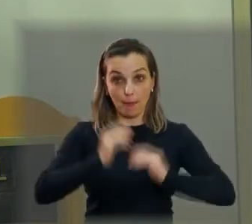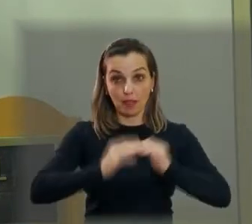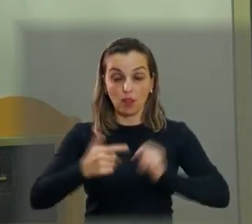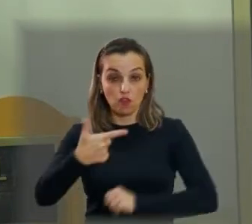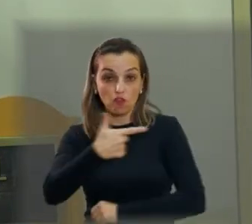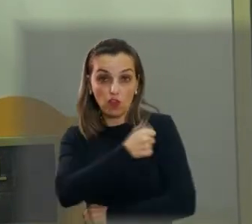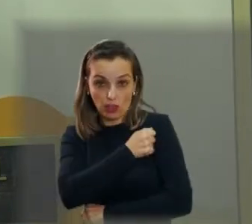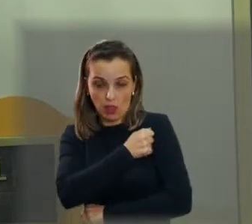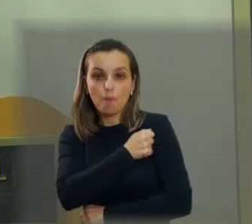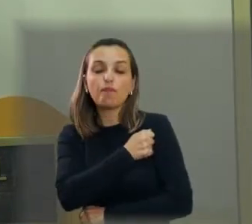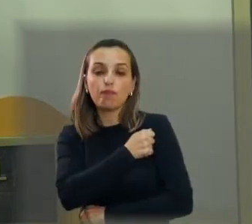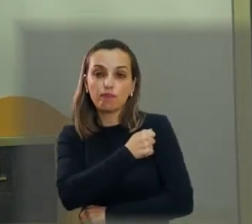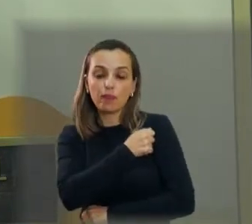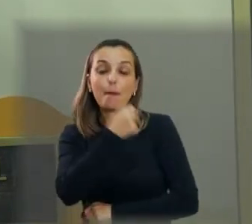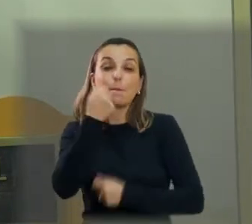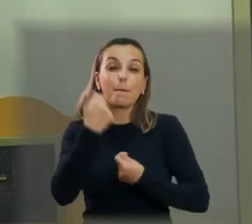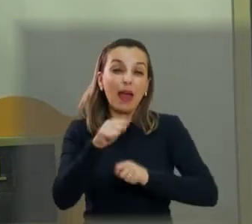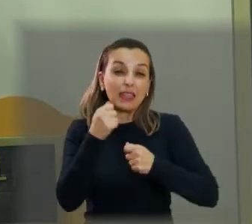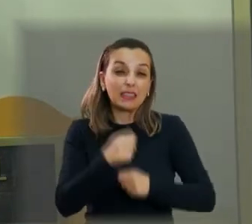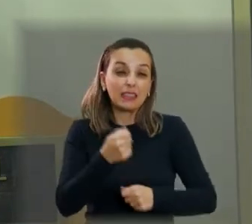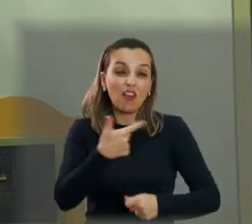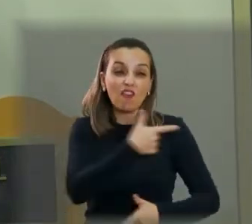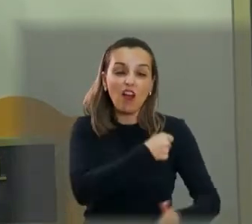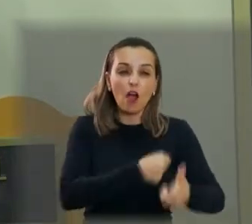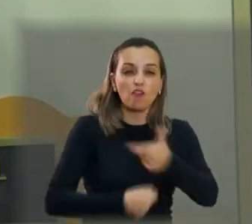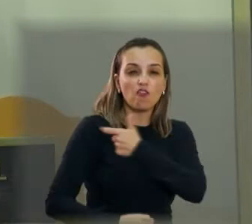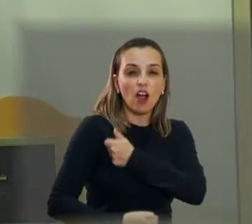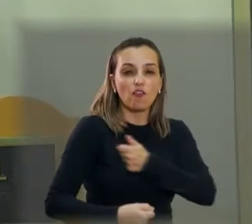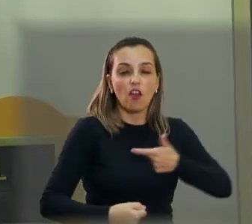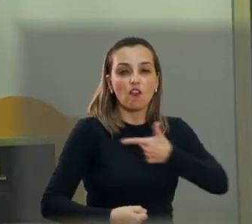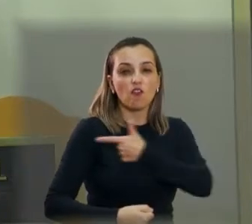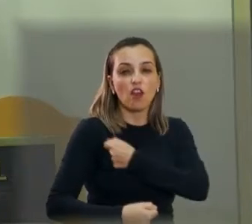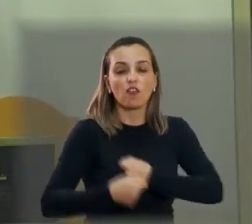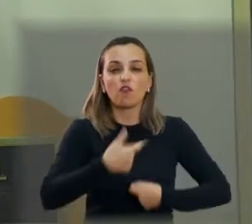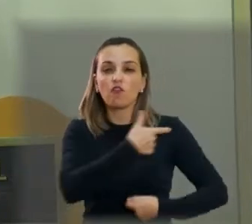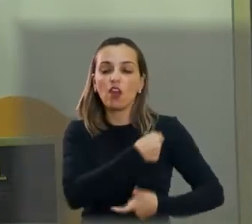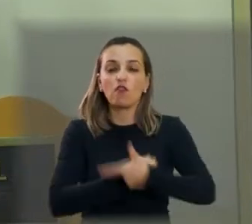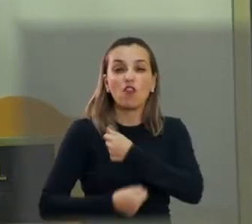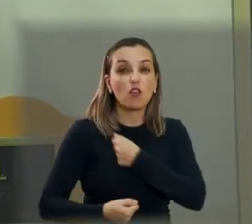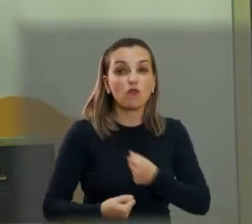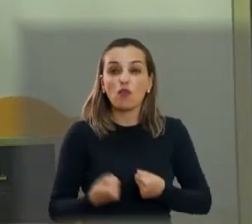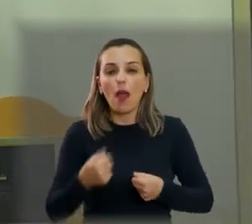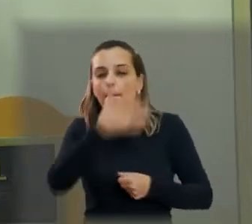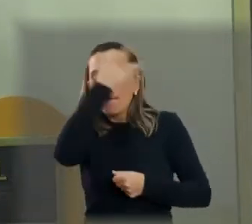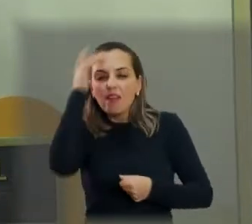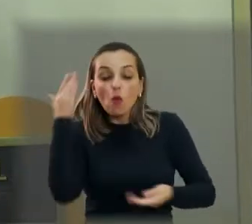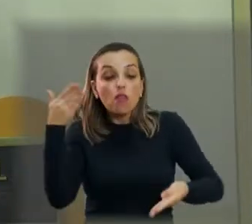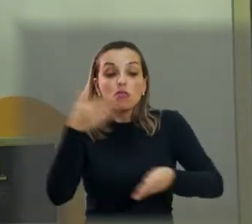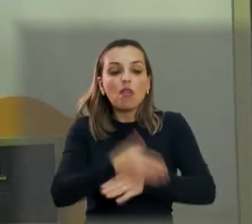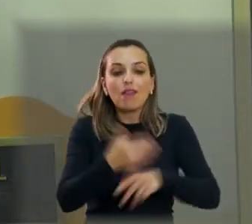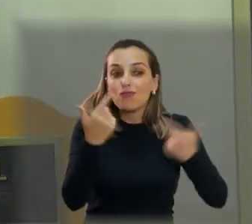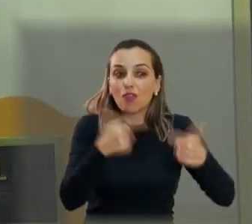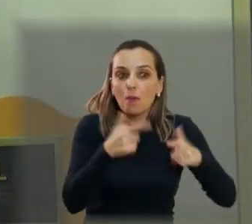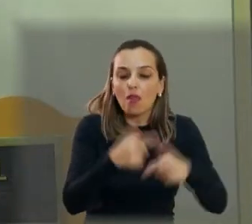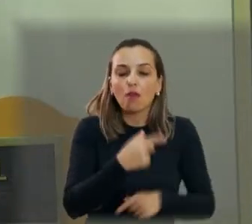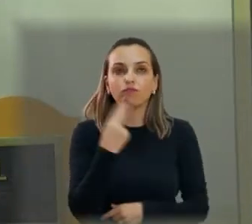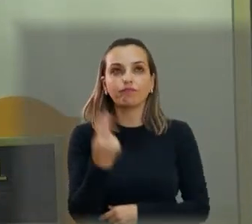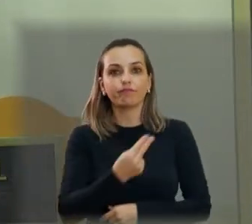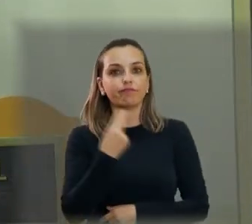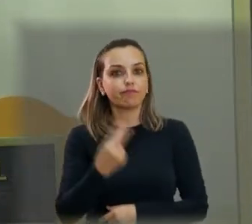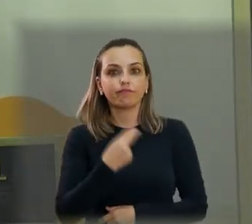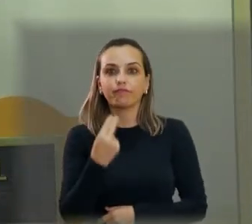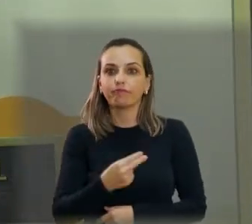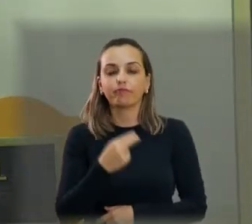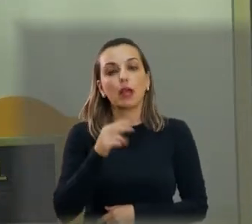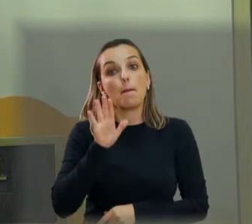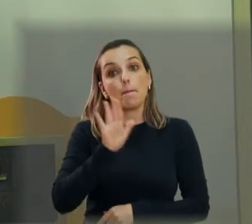vacinação, porque a gente precisa vacinar, a gente não pode receber todo mundo no serviço, a gente quer ir num curto período de tempo e a gente não